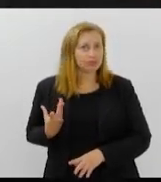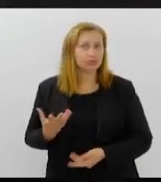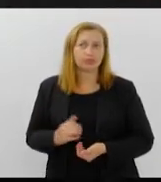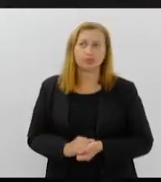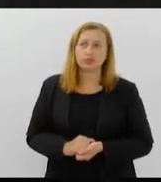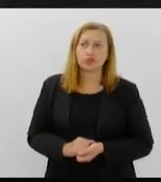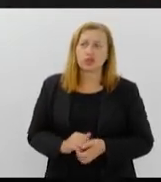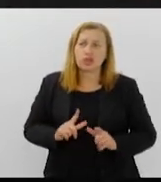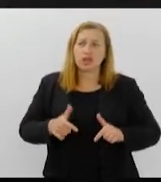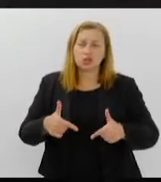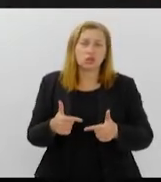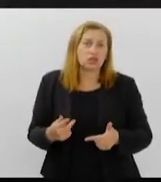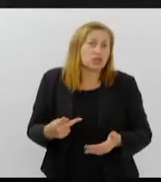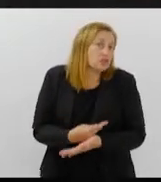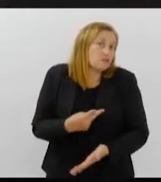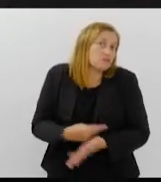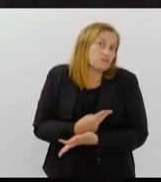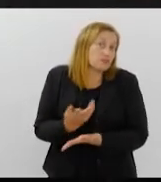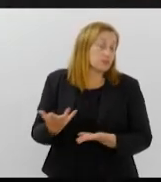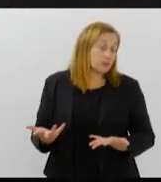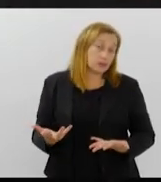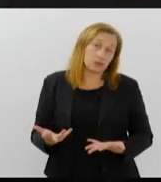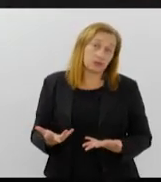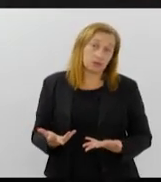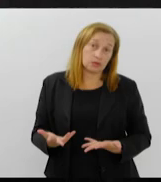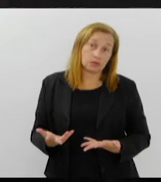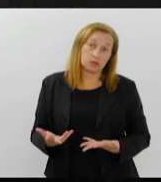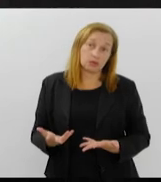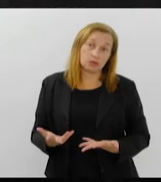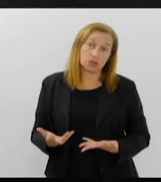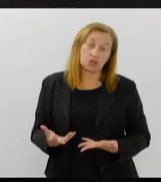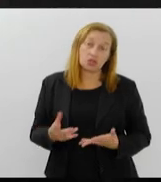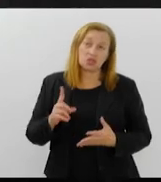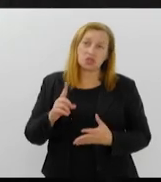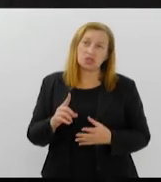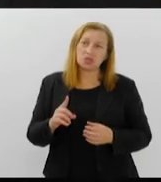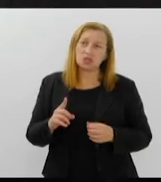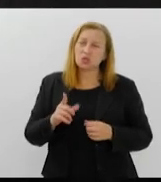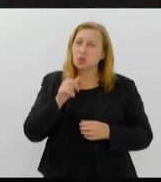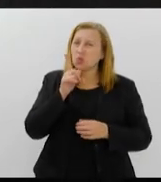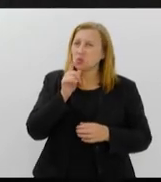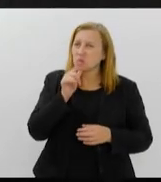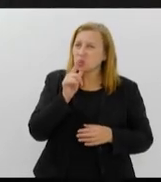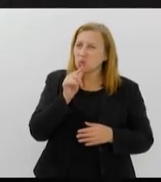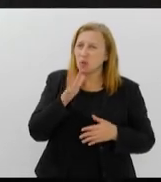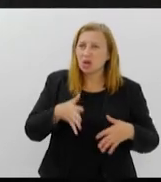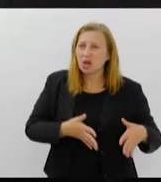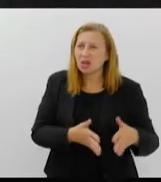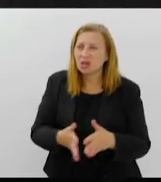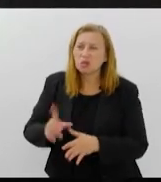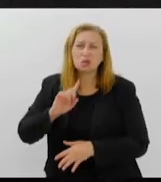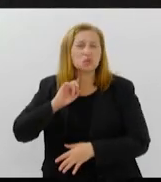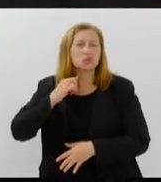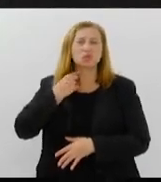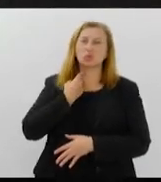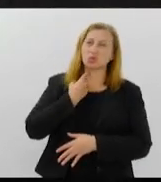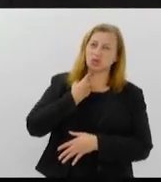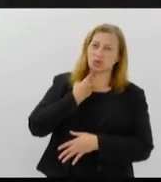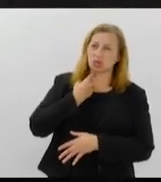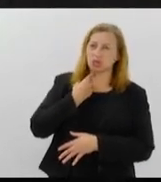com ações irresponsáveis de poluição dos rios, devastação das matas